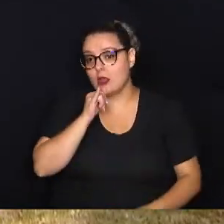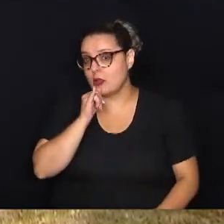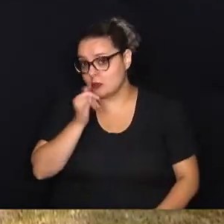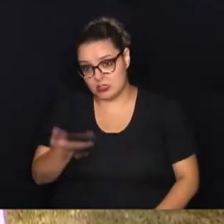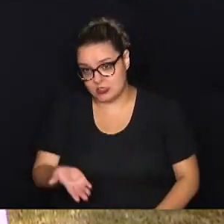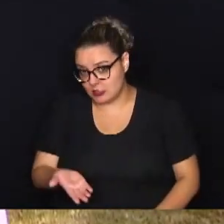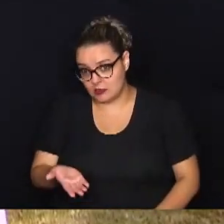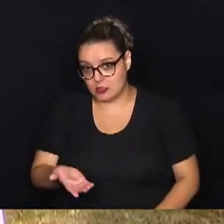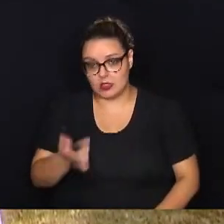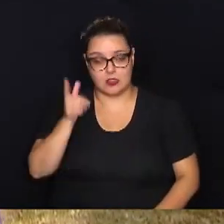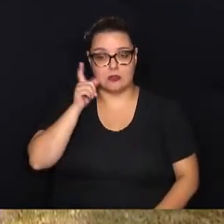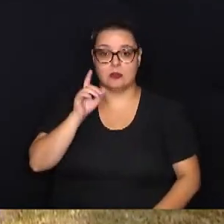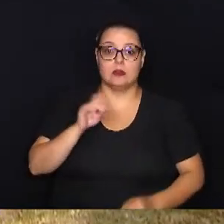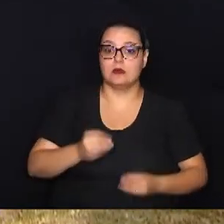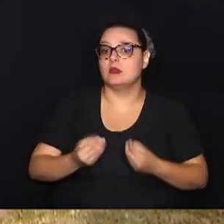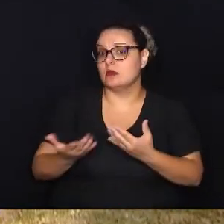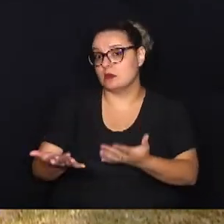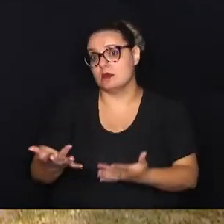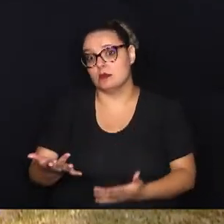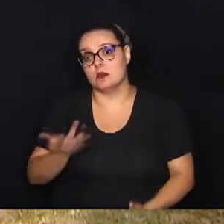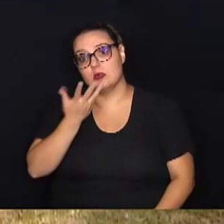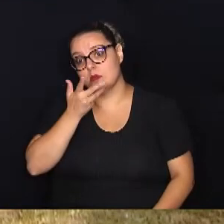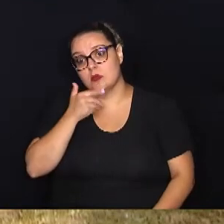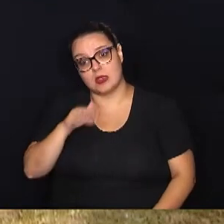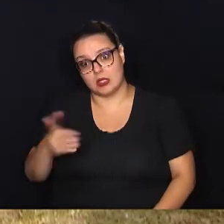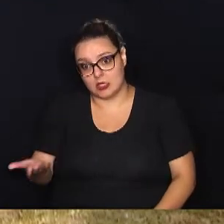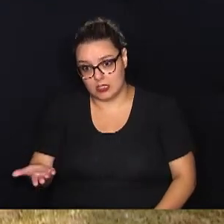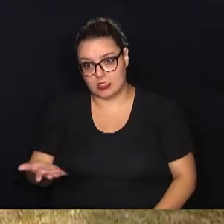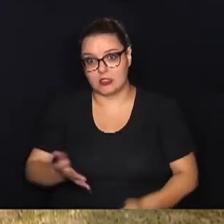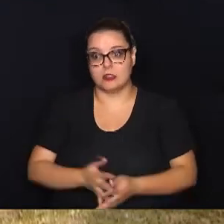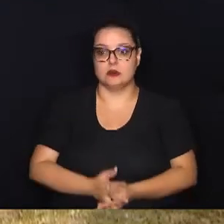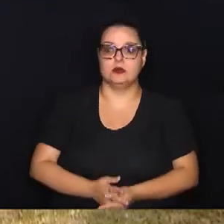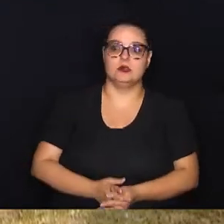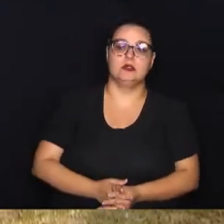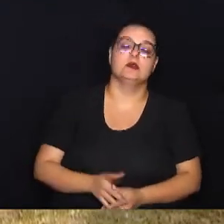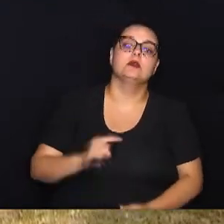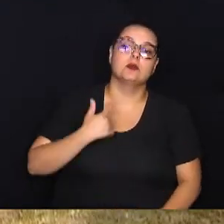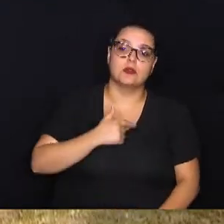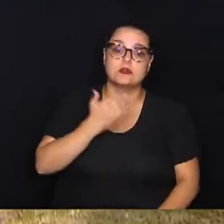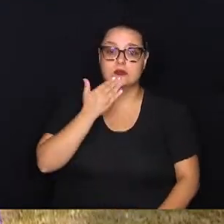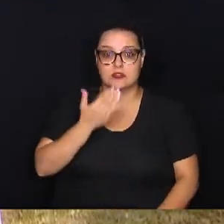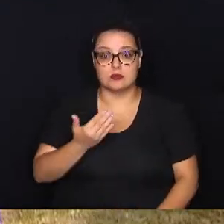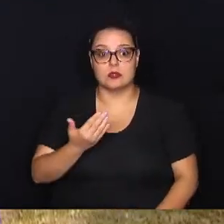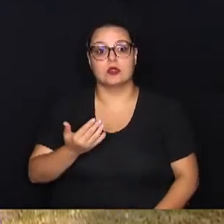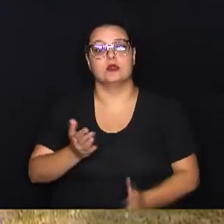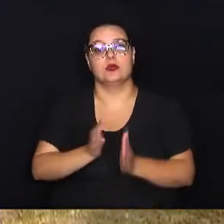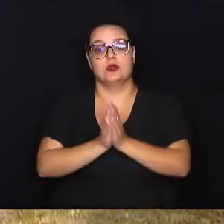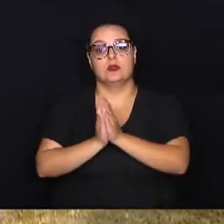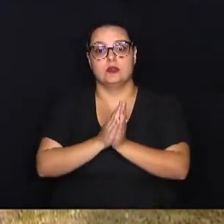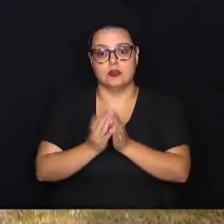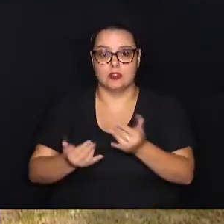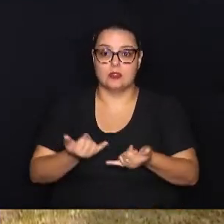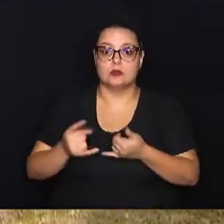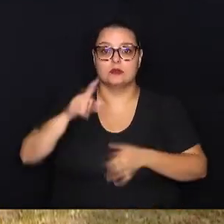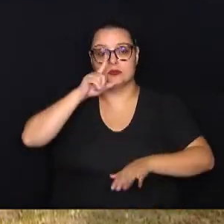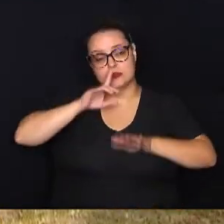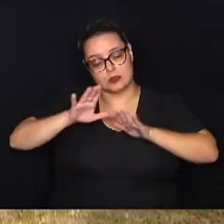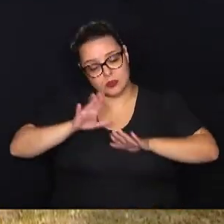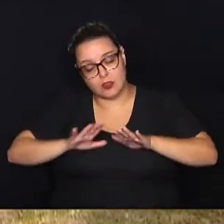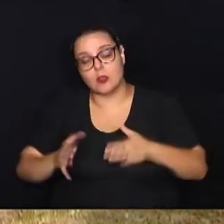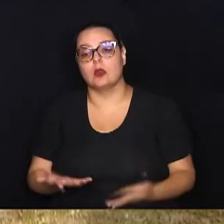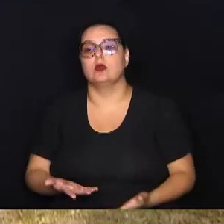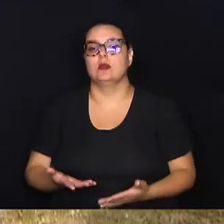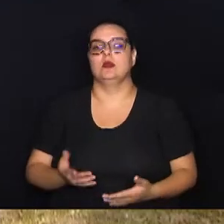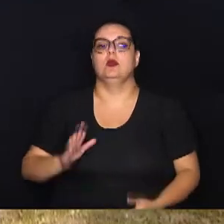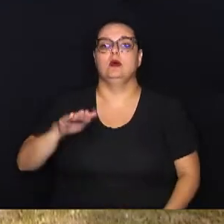gente não vai conseguir doar para uma criança. Então a gente pede que as pessoas tenham um pouco de cuidado também na